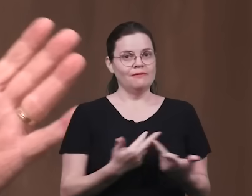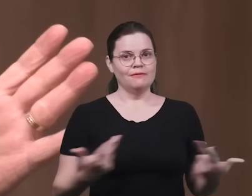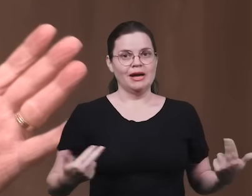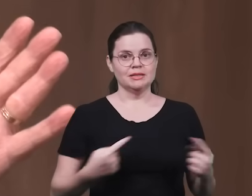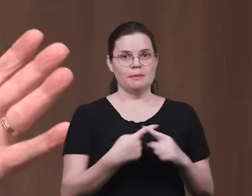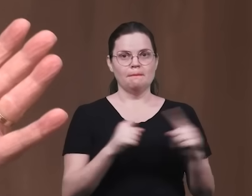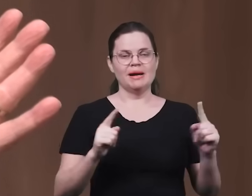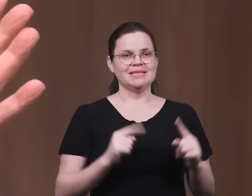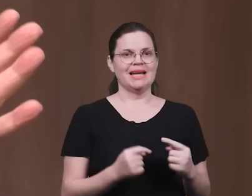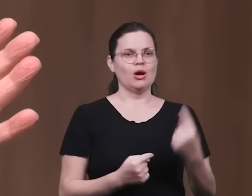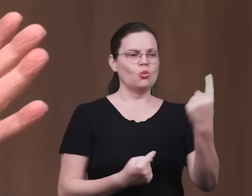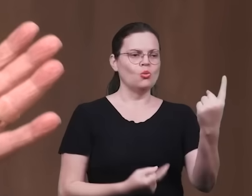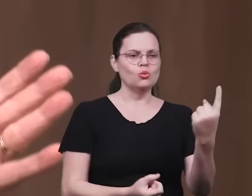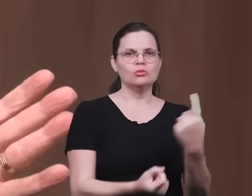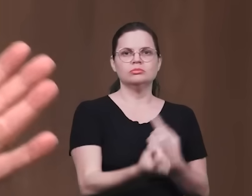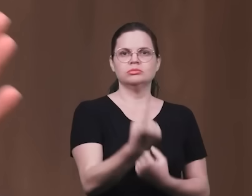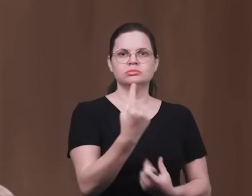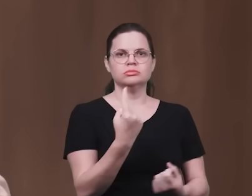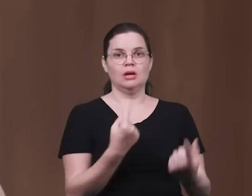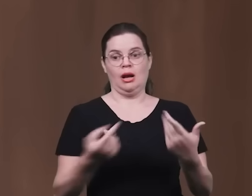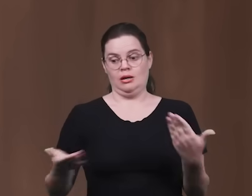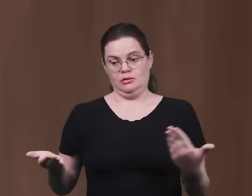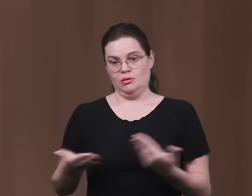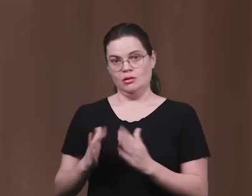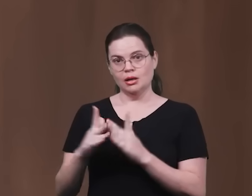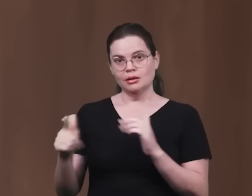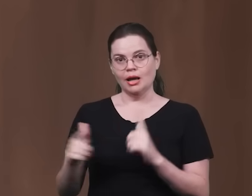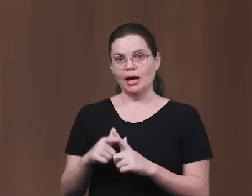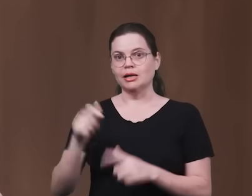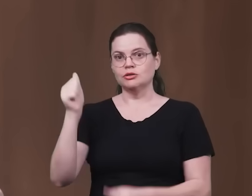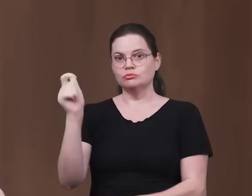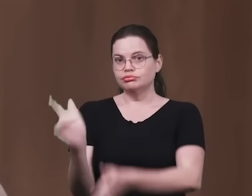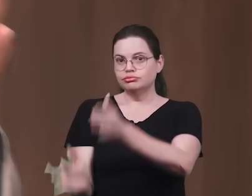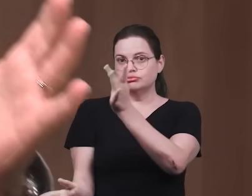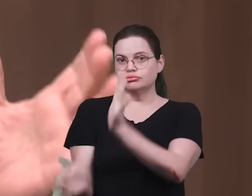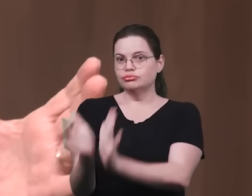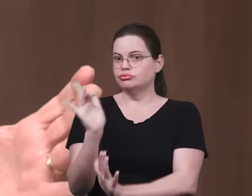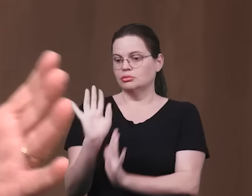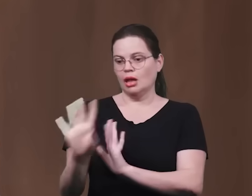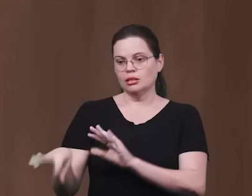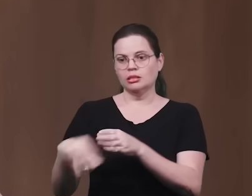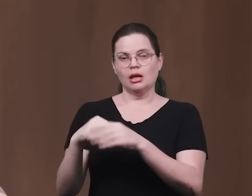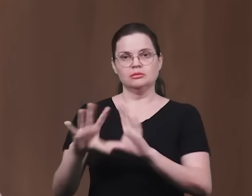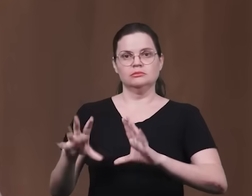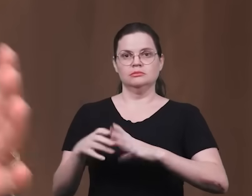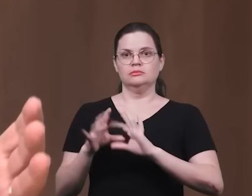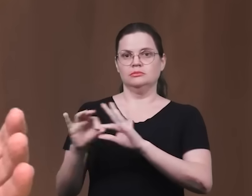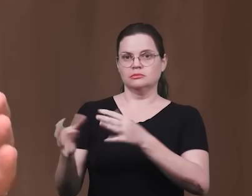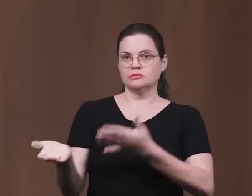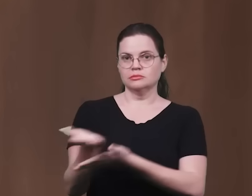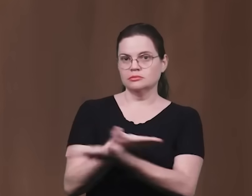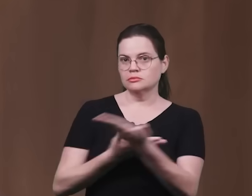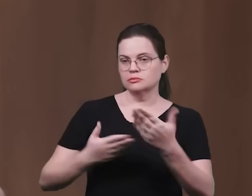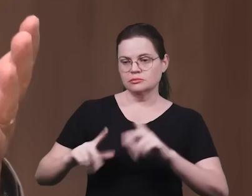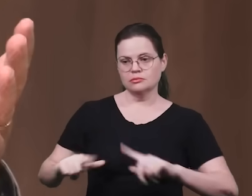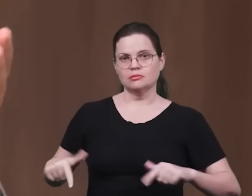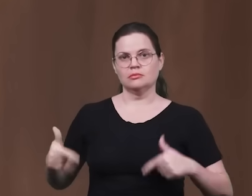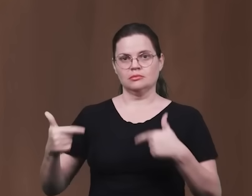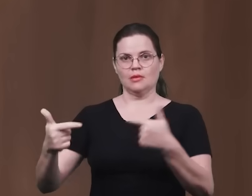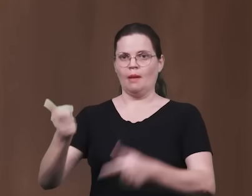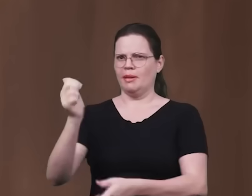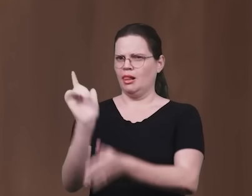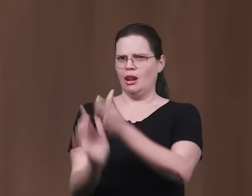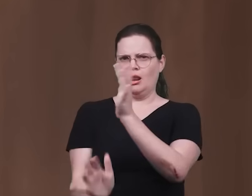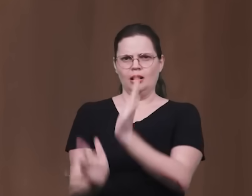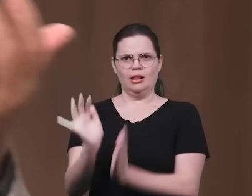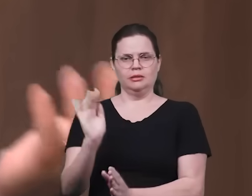forma individual. Ele não era como agora na igreja, ele faz parte do corpo, ele faz parte da igreja, ele se manifesta na